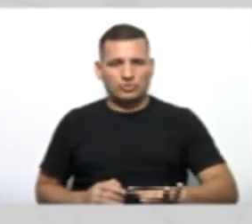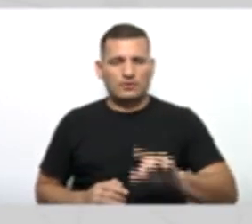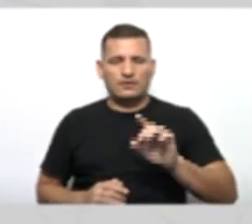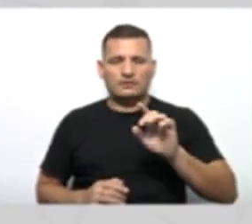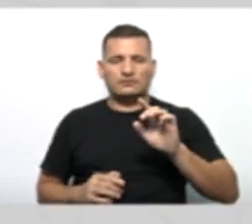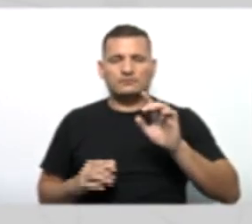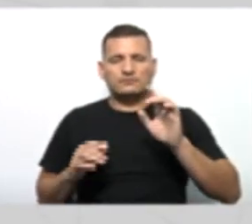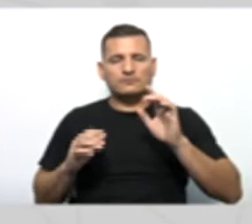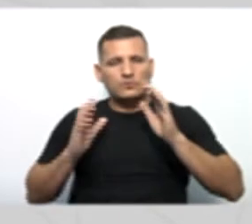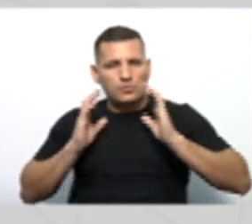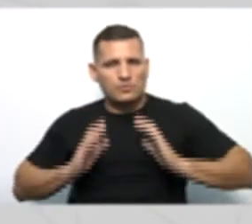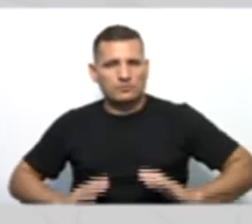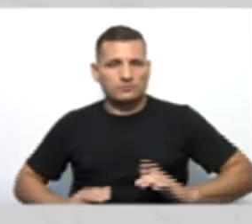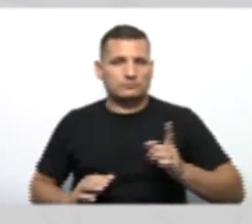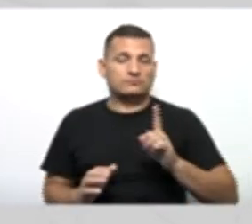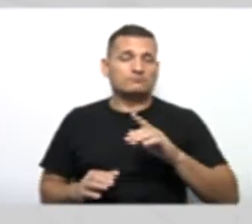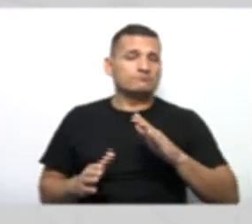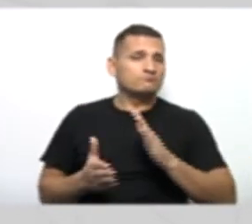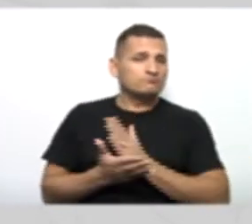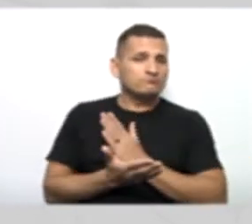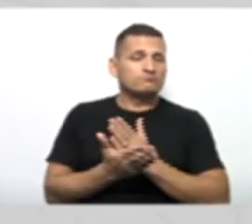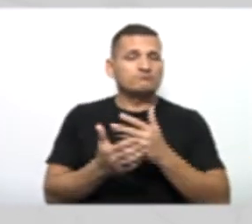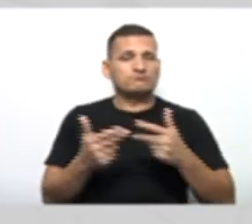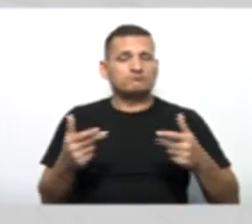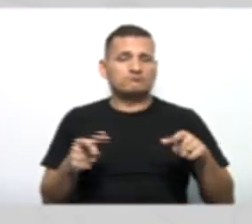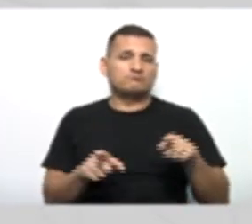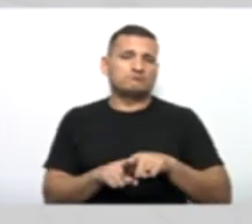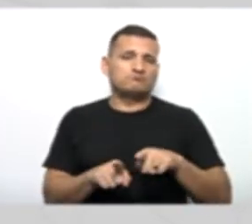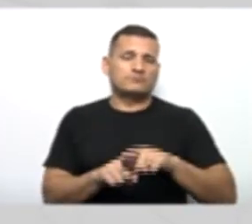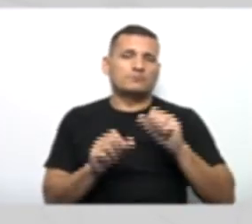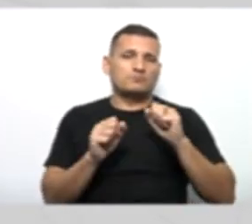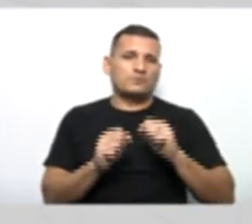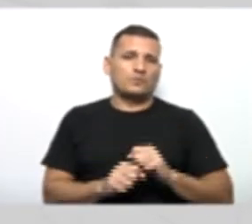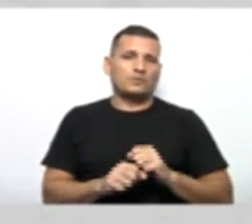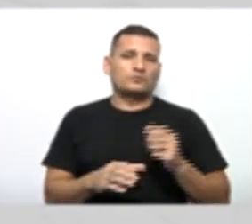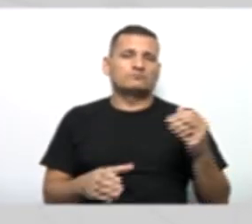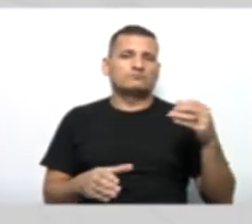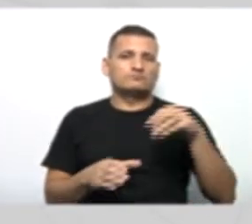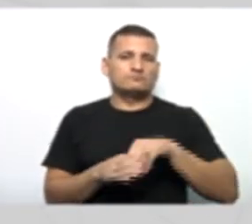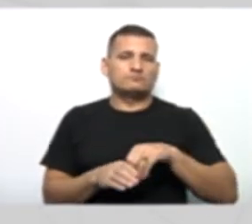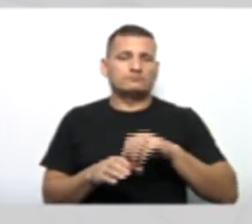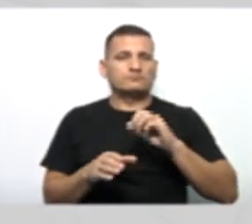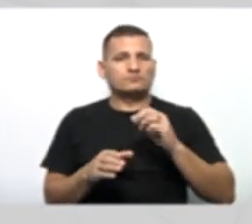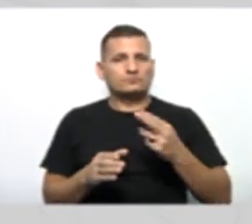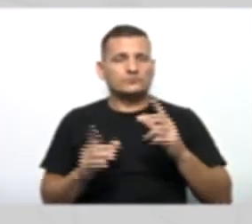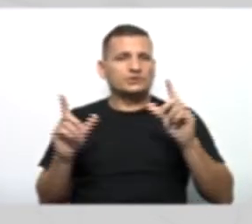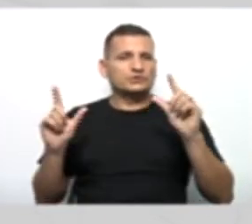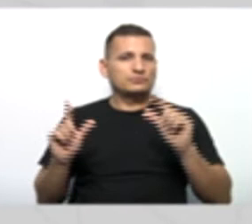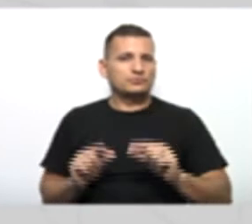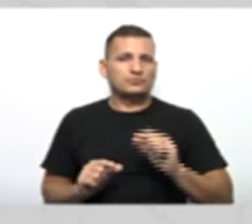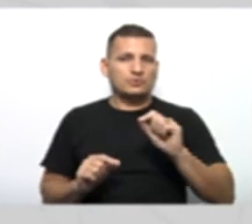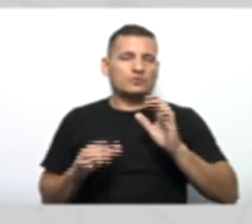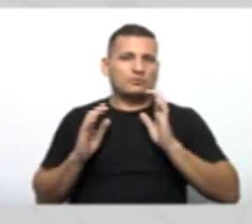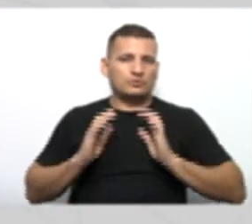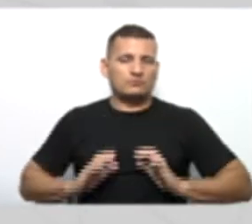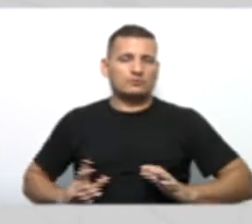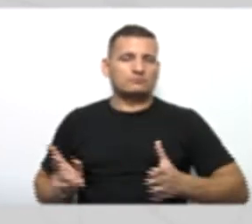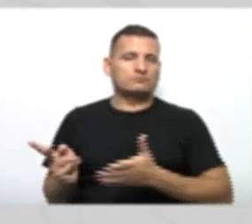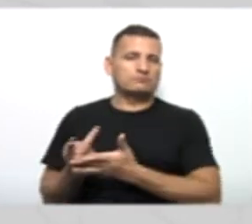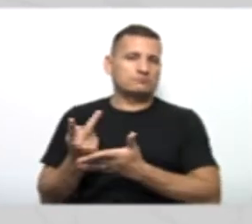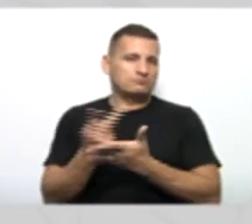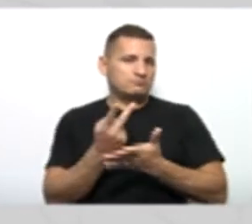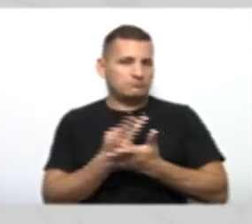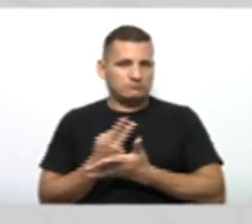medidas podem ser implantadas no sentido da remoção ou pelo menos redução de condutas inadequadas em que a